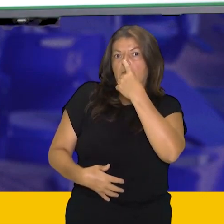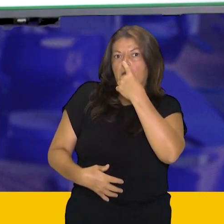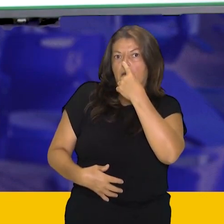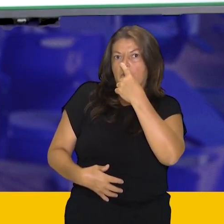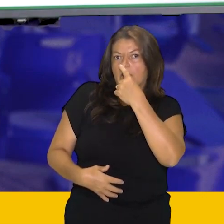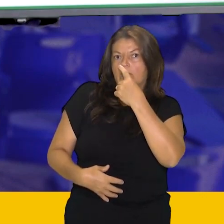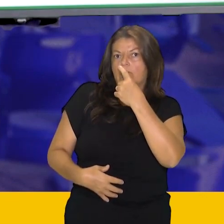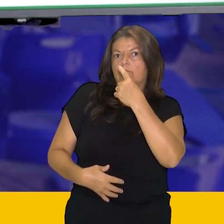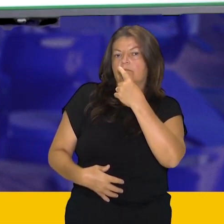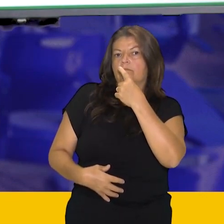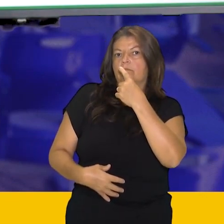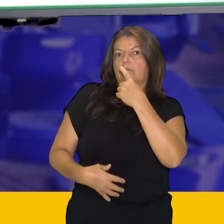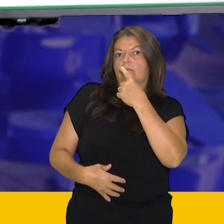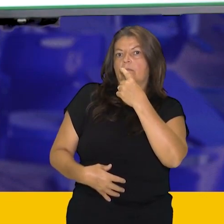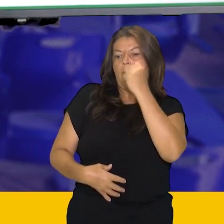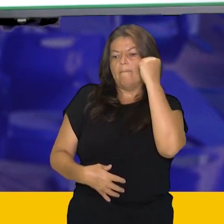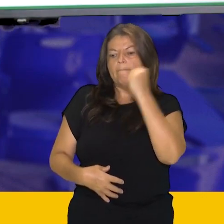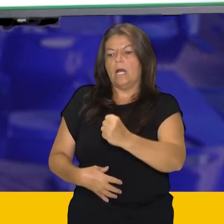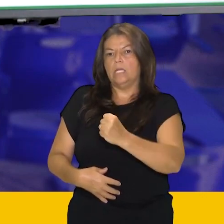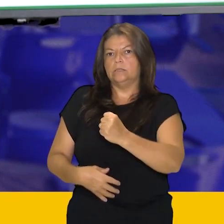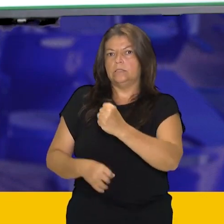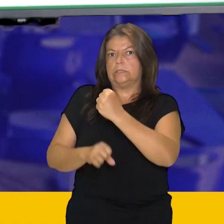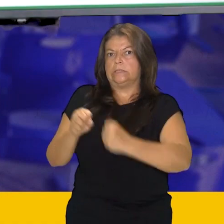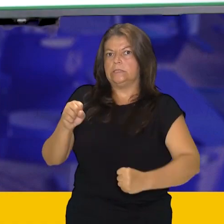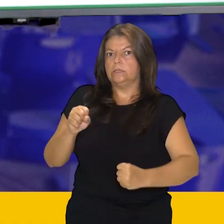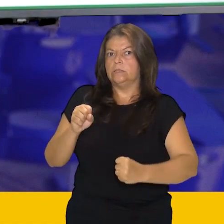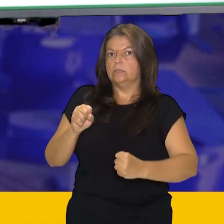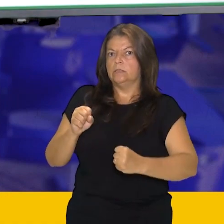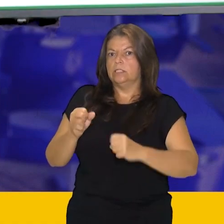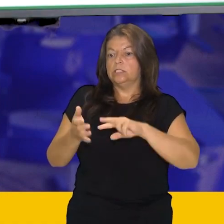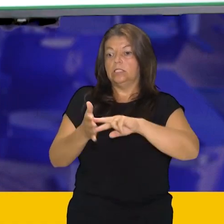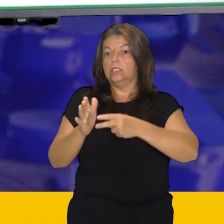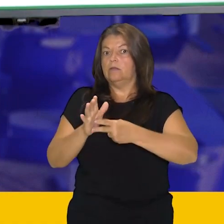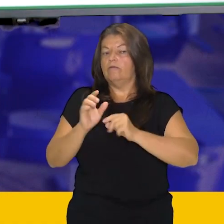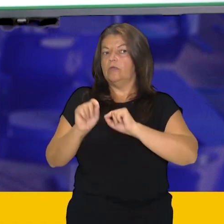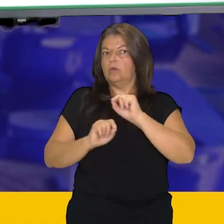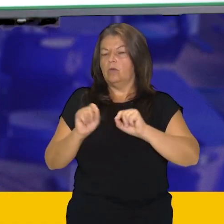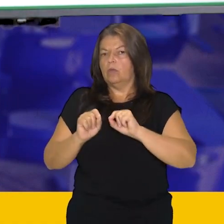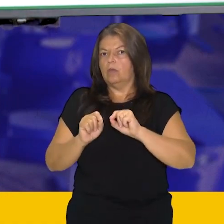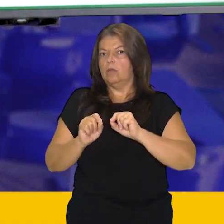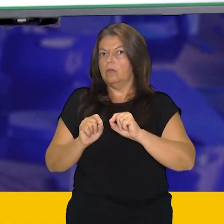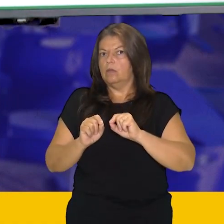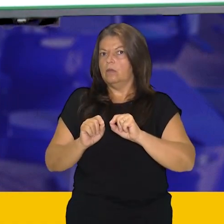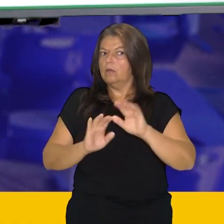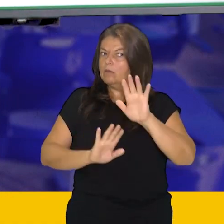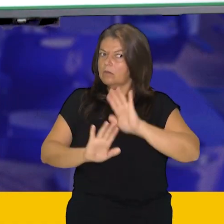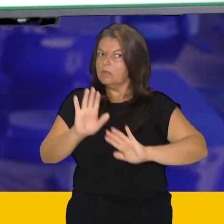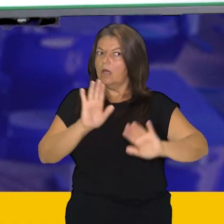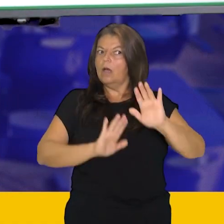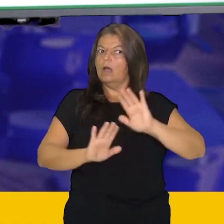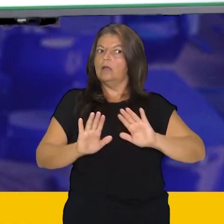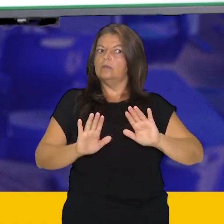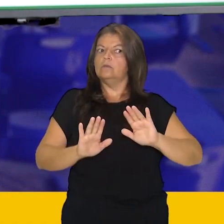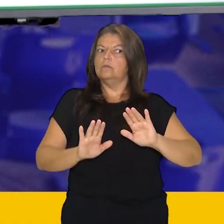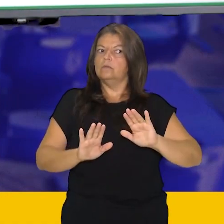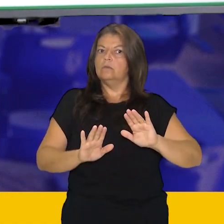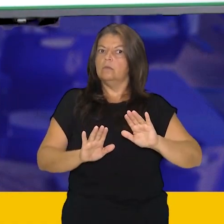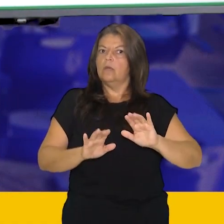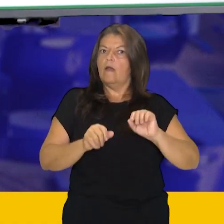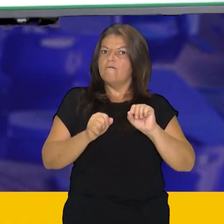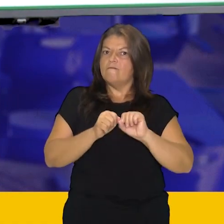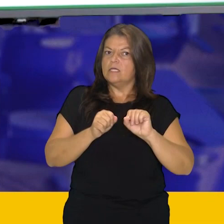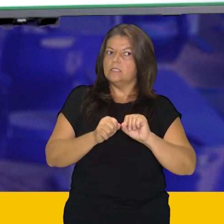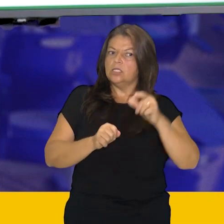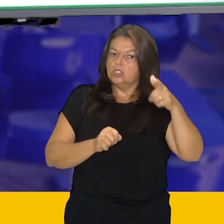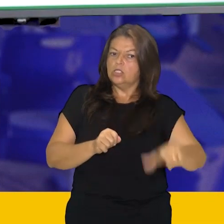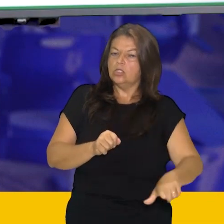sentidos. Quer dizer, se oriente, se ligue e se toque, faça o autoexame.